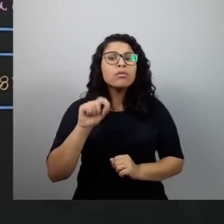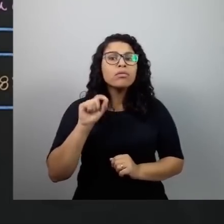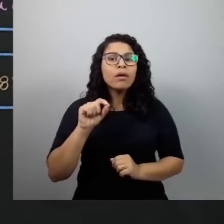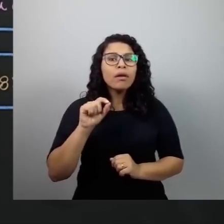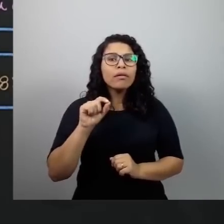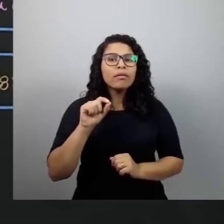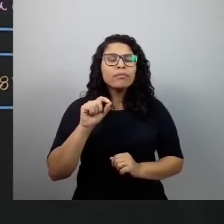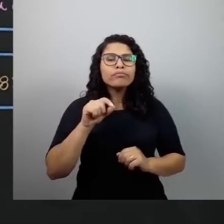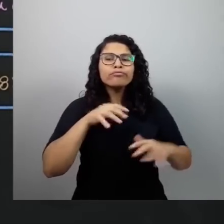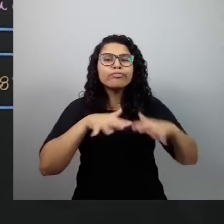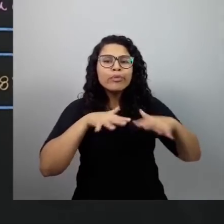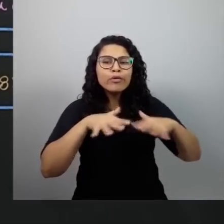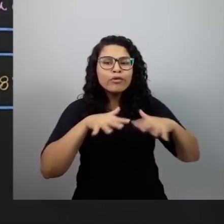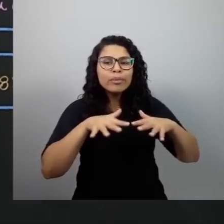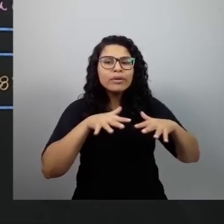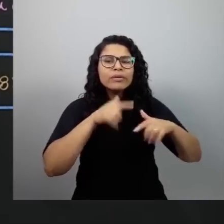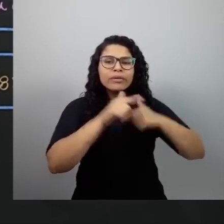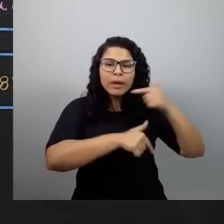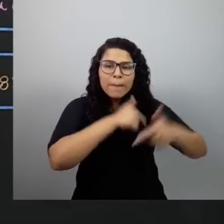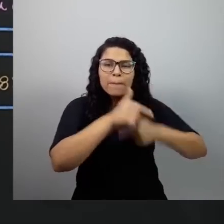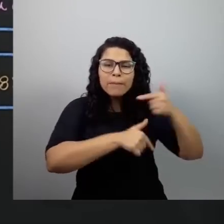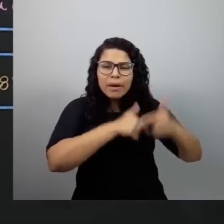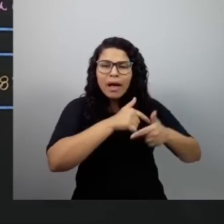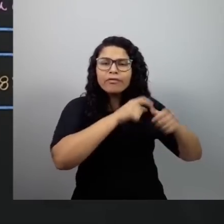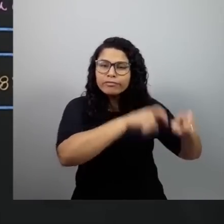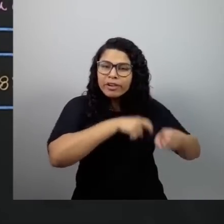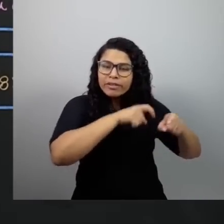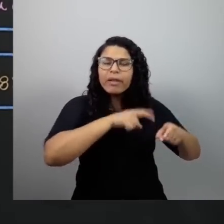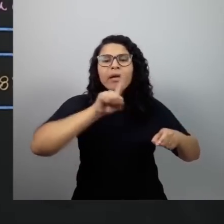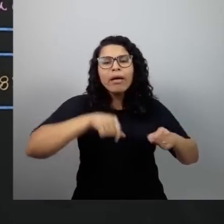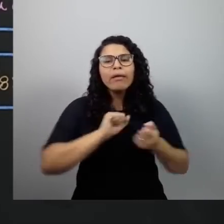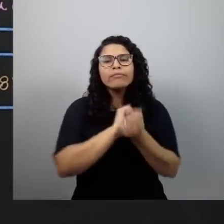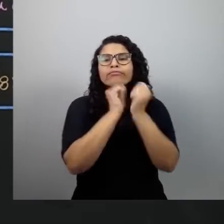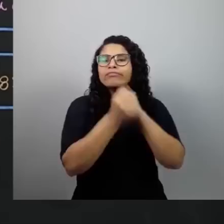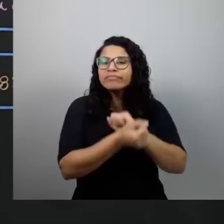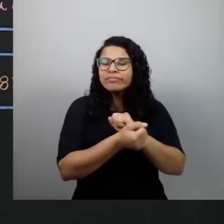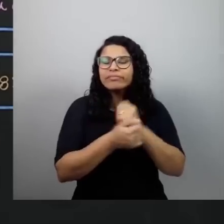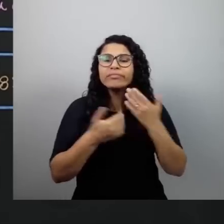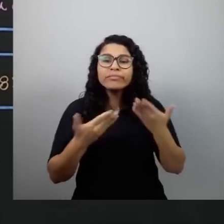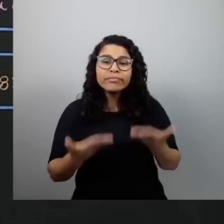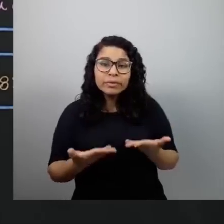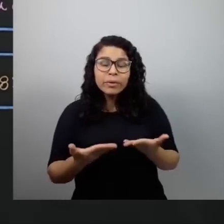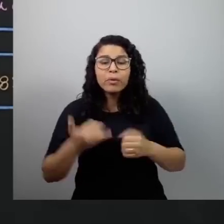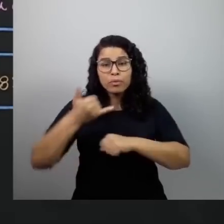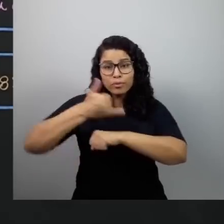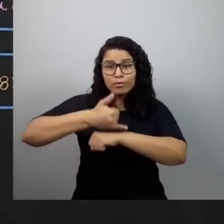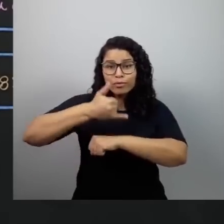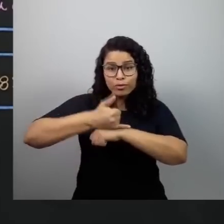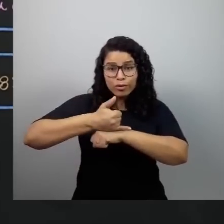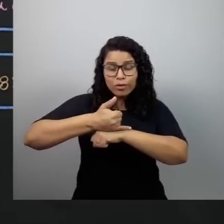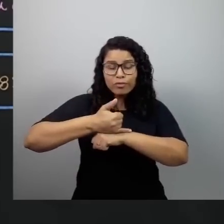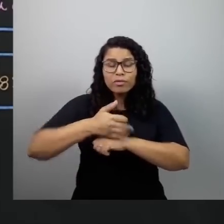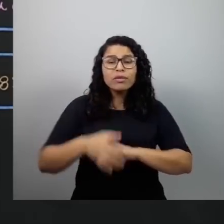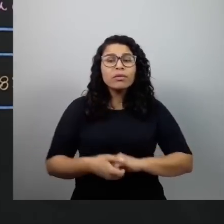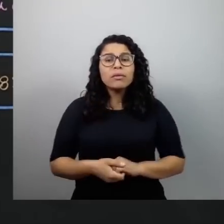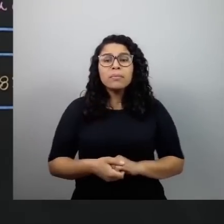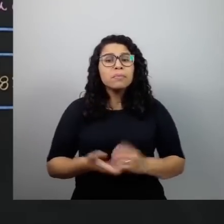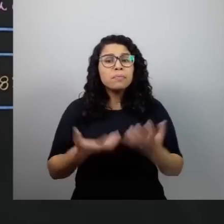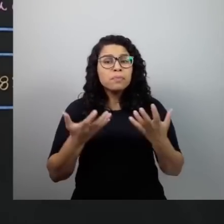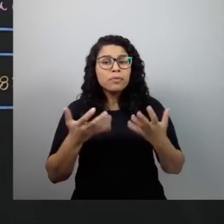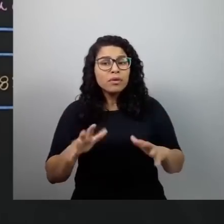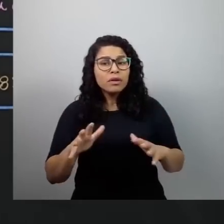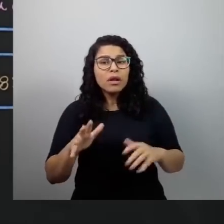café eram os braços escravos. Então, do ponto de vista da elite cafeicultora, dos donos das fazendas de